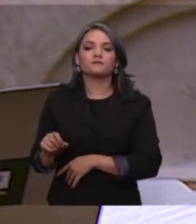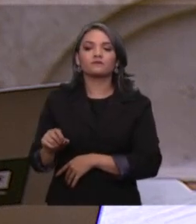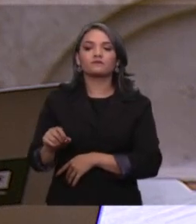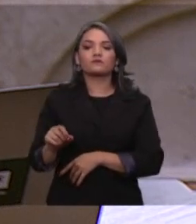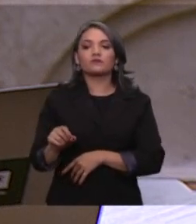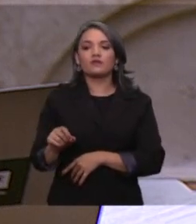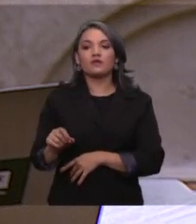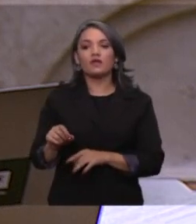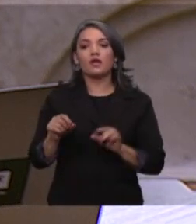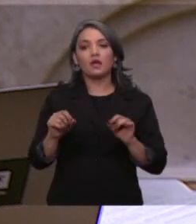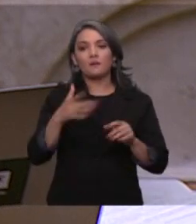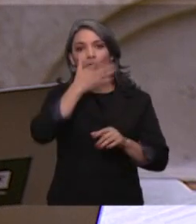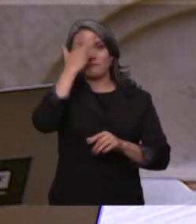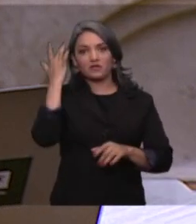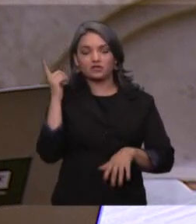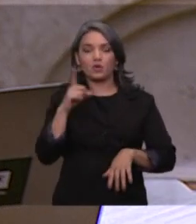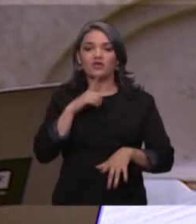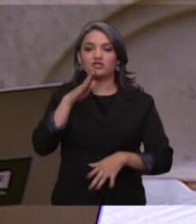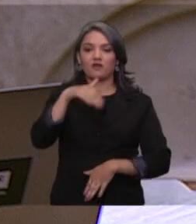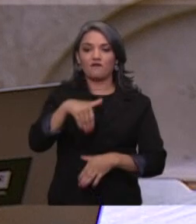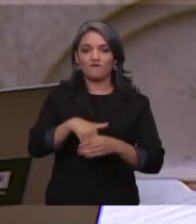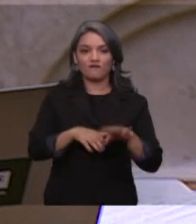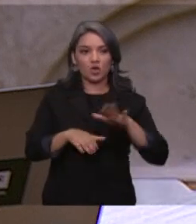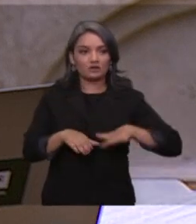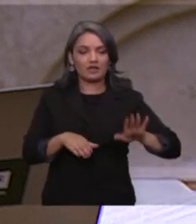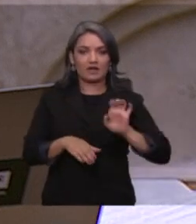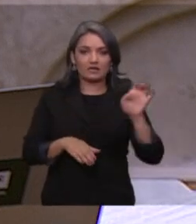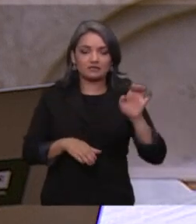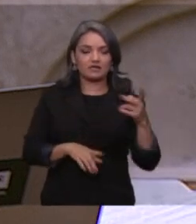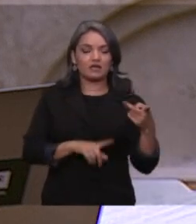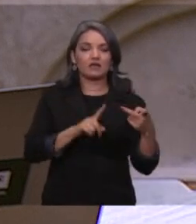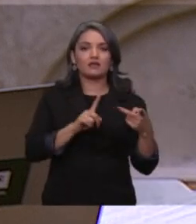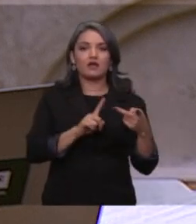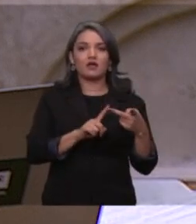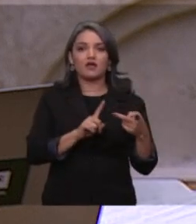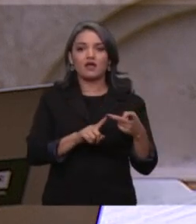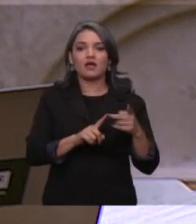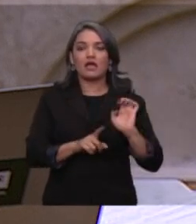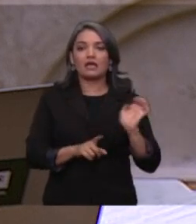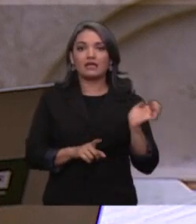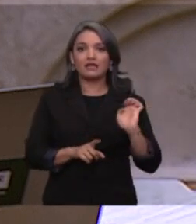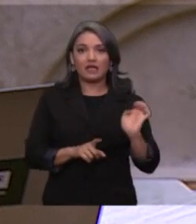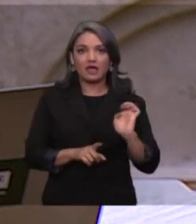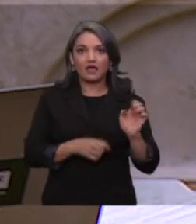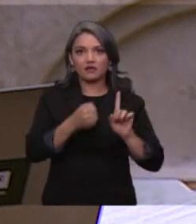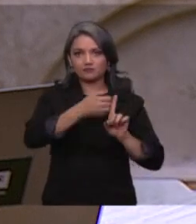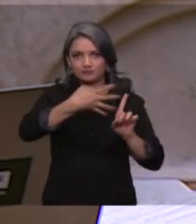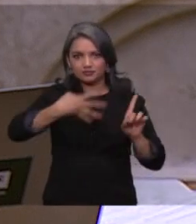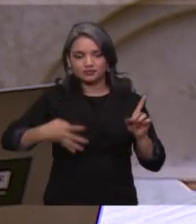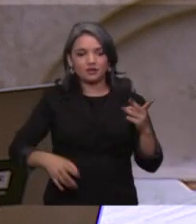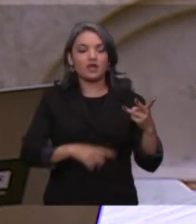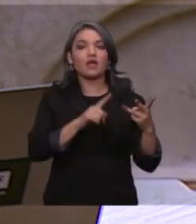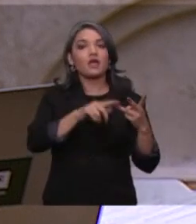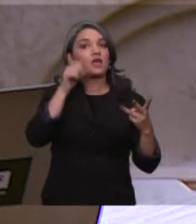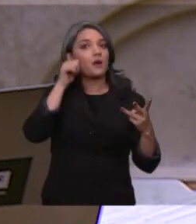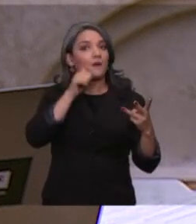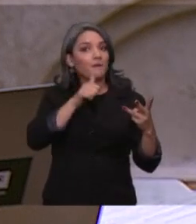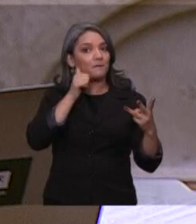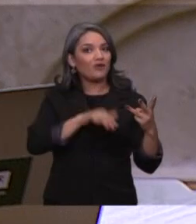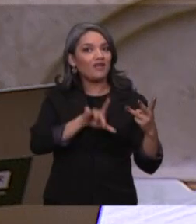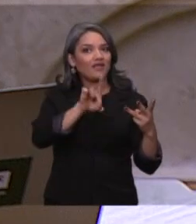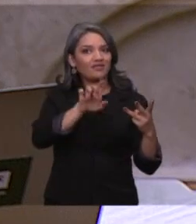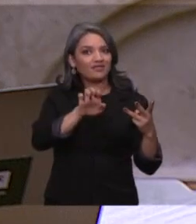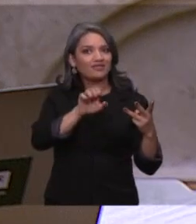era para excluir os esquerdistas, os gays e as mulheres desquitadas. E durante